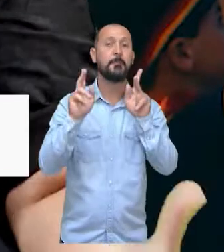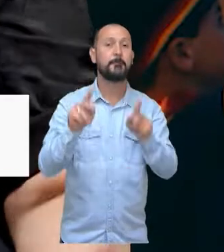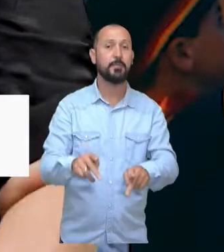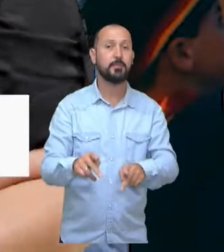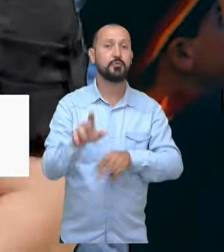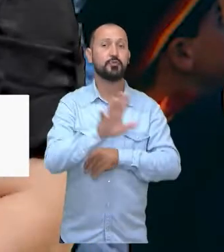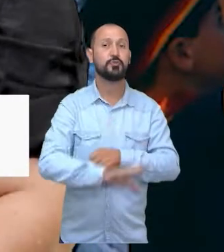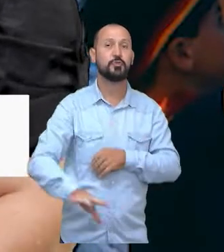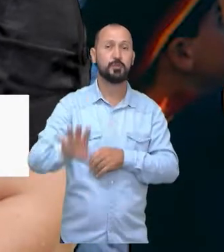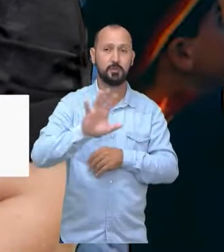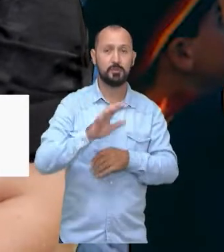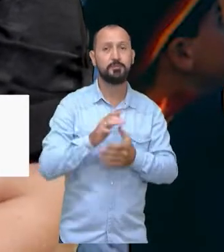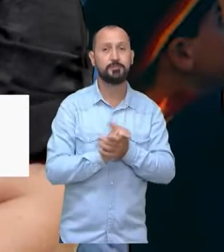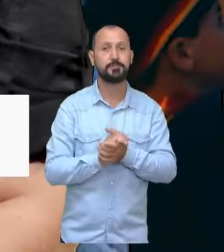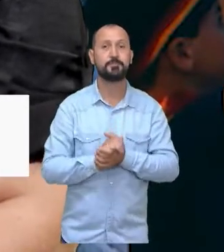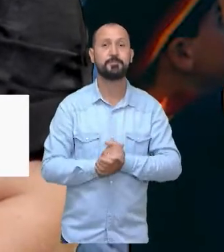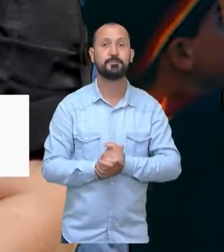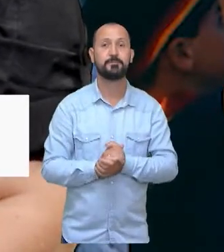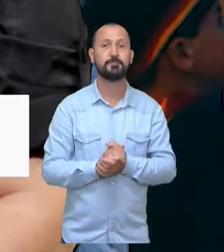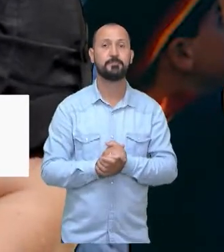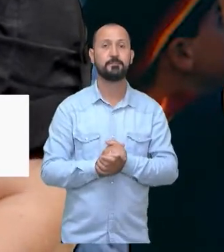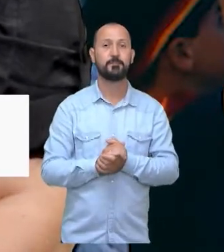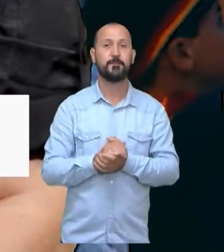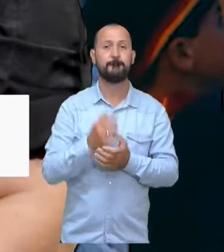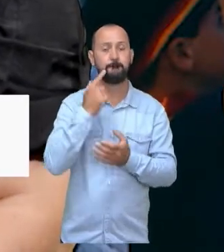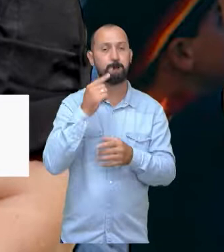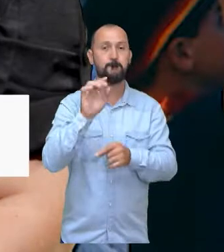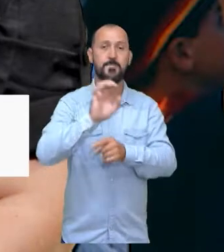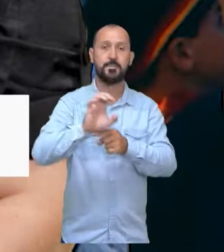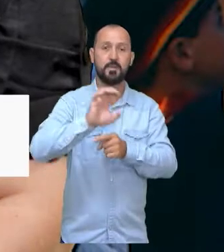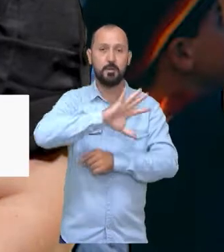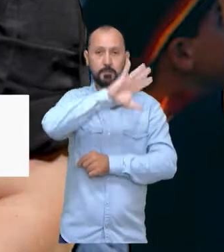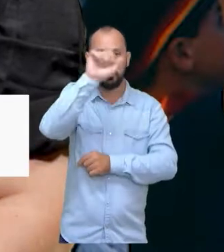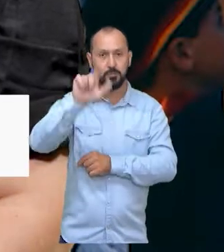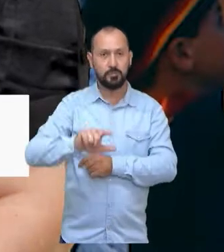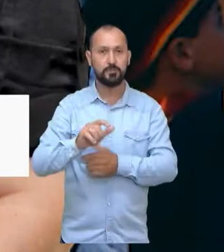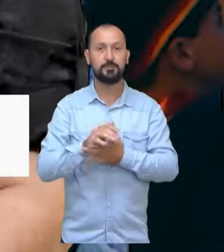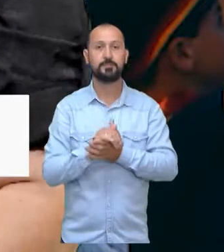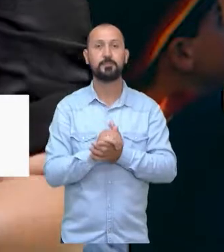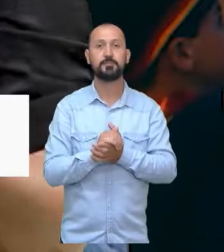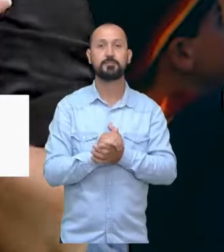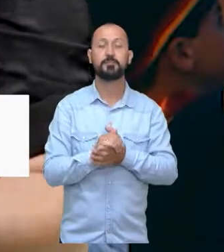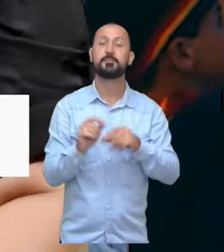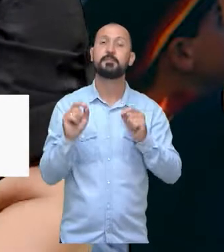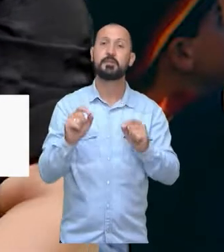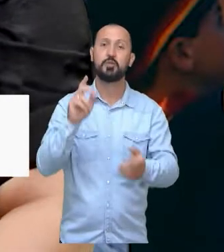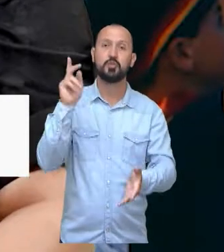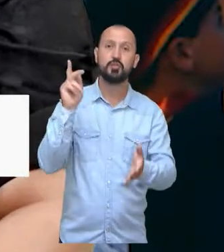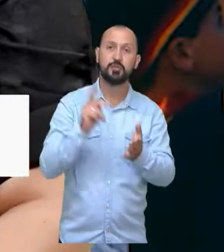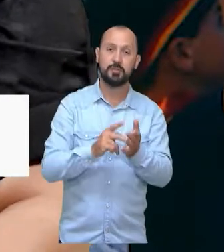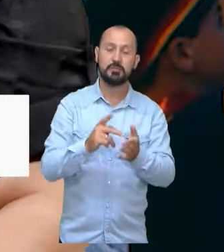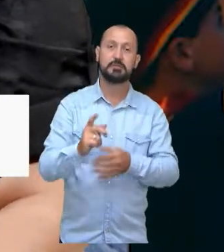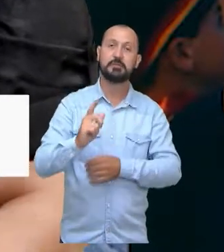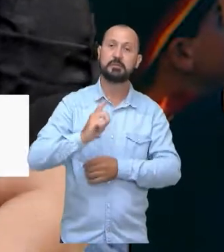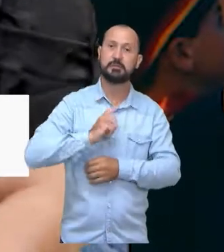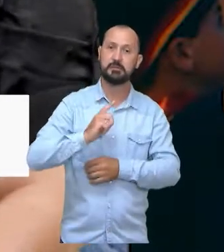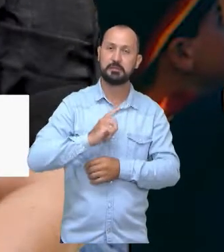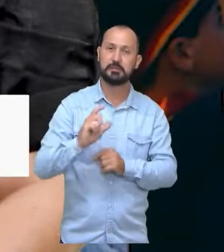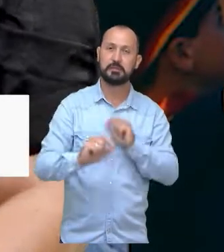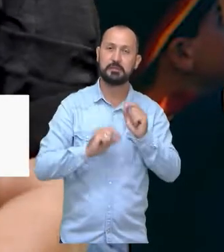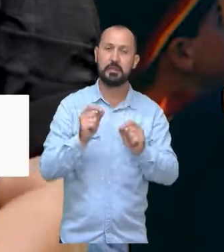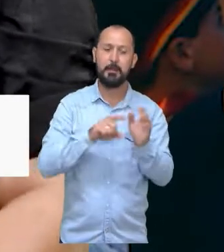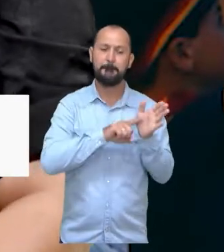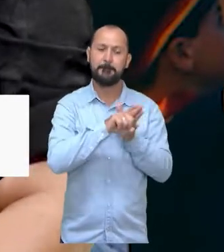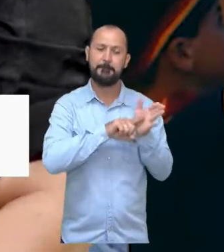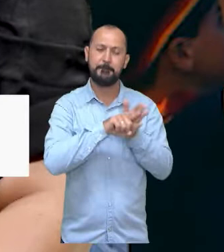da população de uma maneira geral, de todo o nosso estado de Mato Grosso do Sul, para que a gente realmente faça